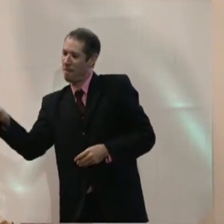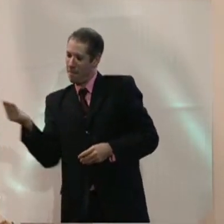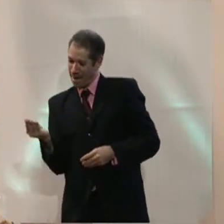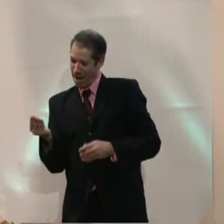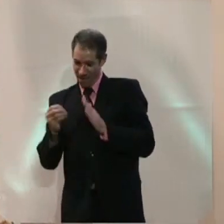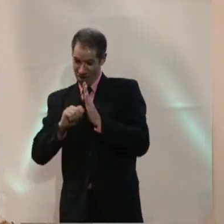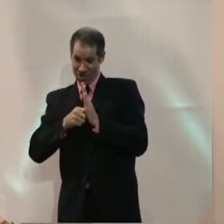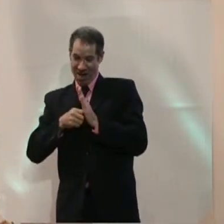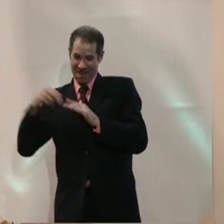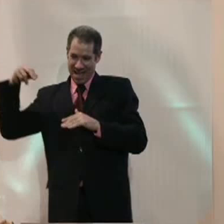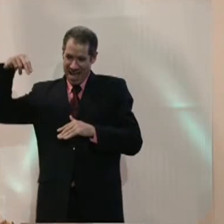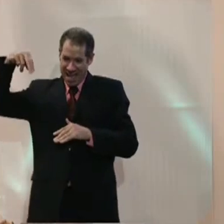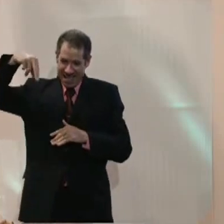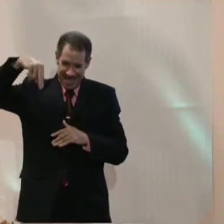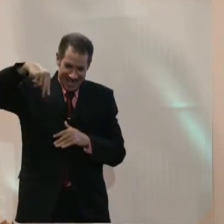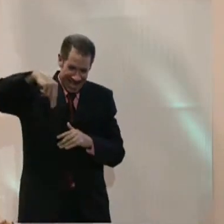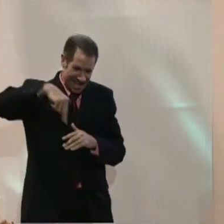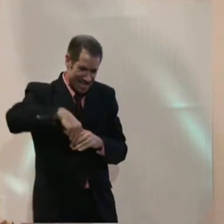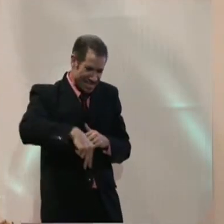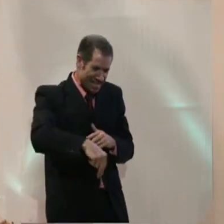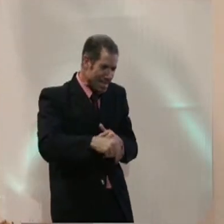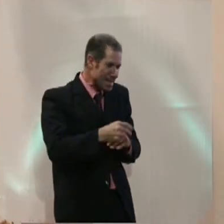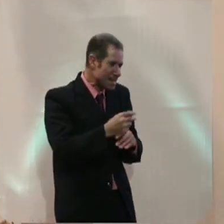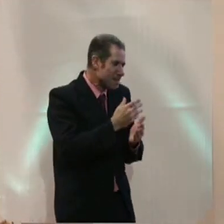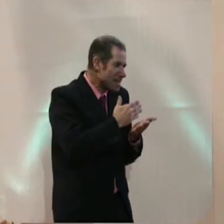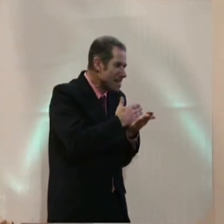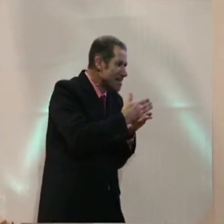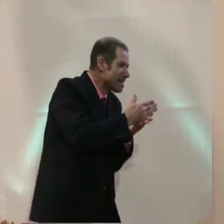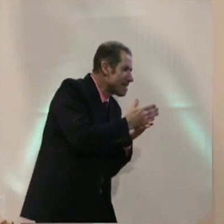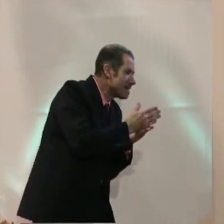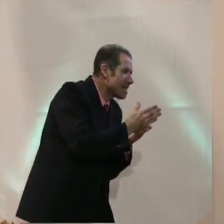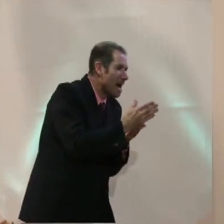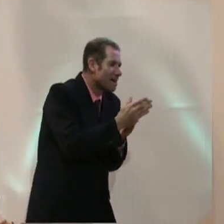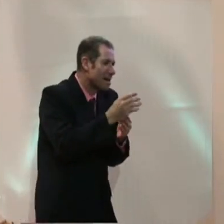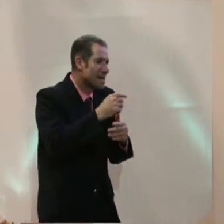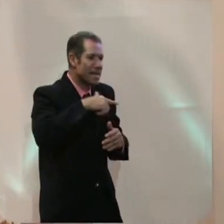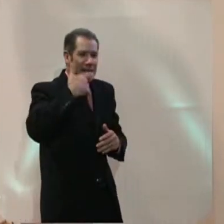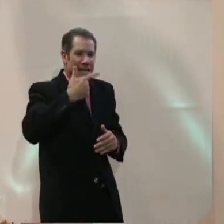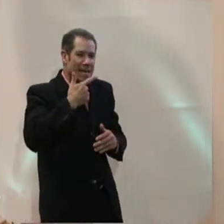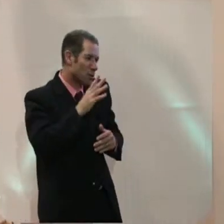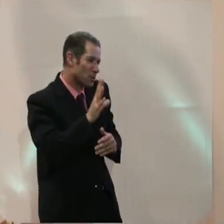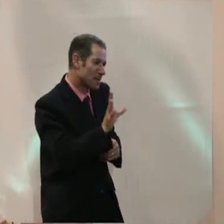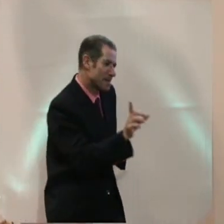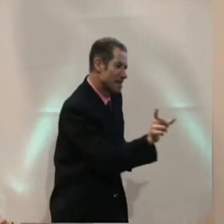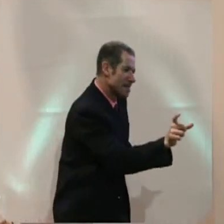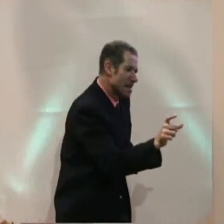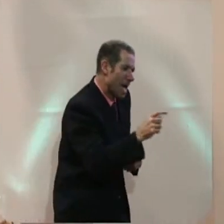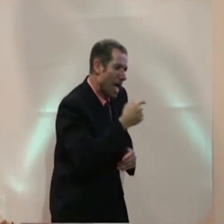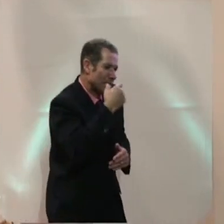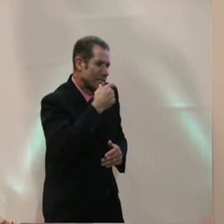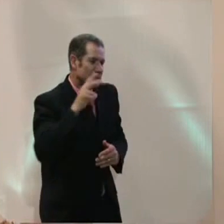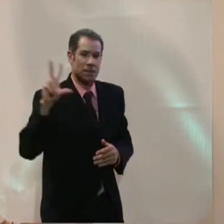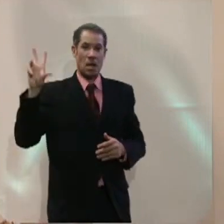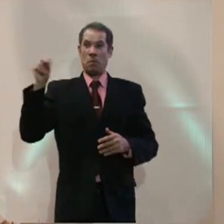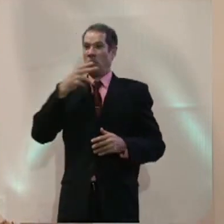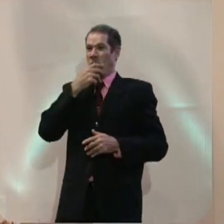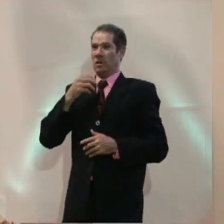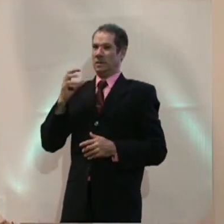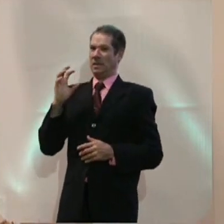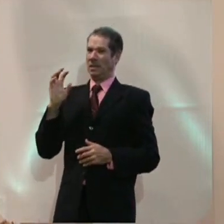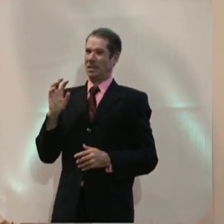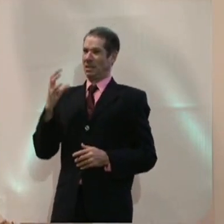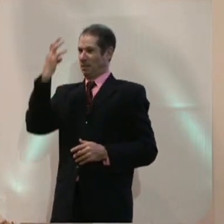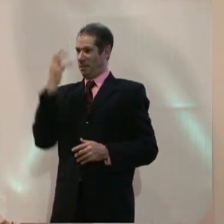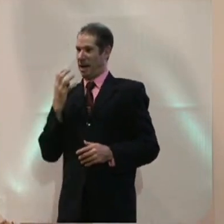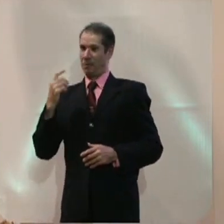depósito, eu descia lá e eu começava a cutucar os queijos. Meu avô ficava bravo porque ele dizia que eu era um